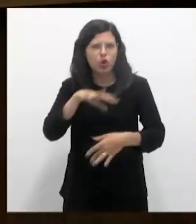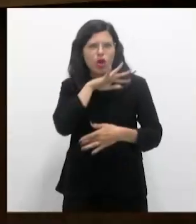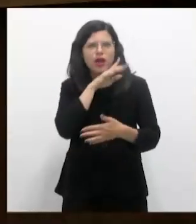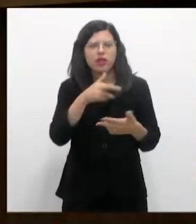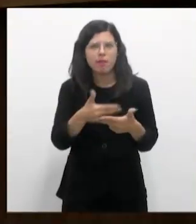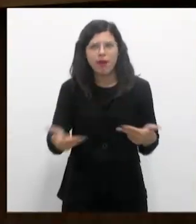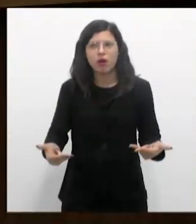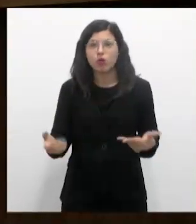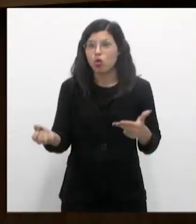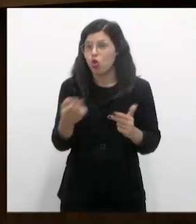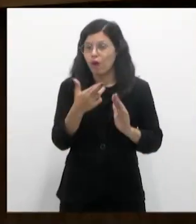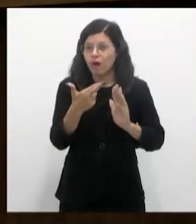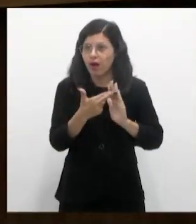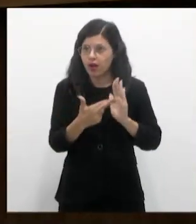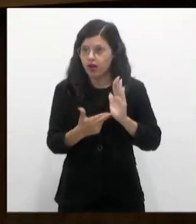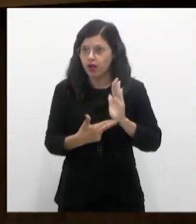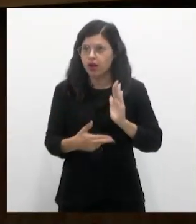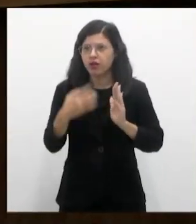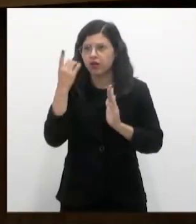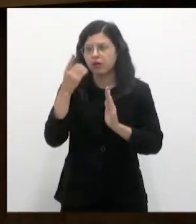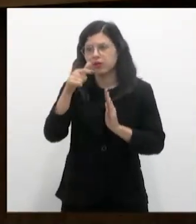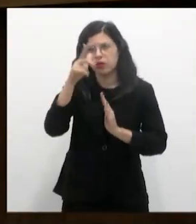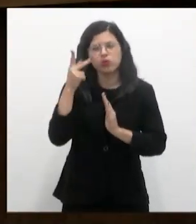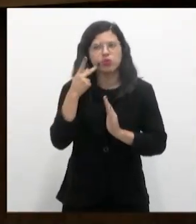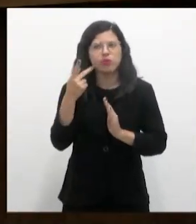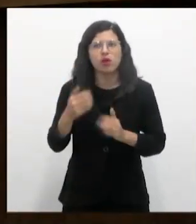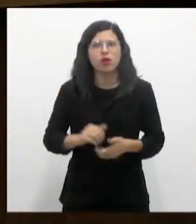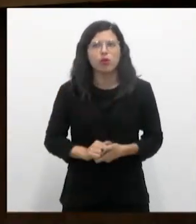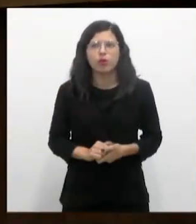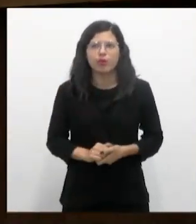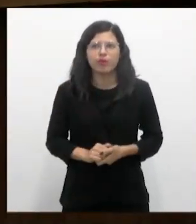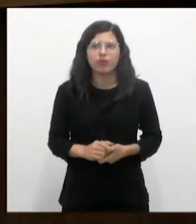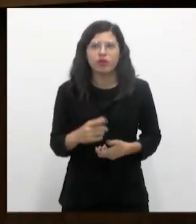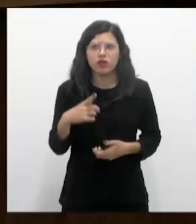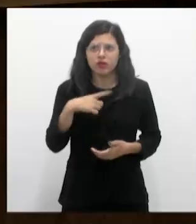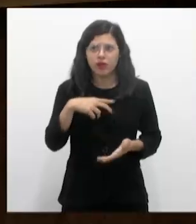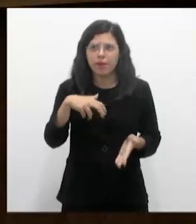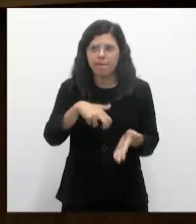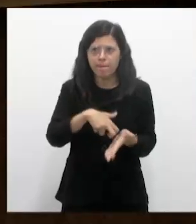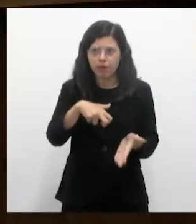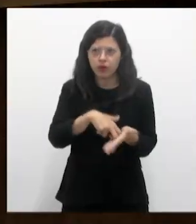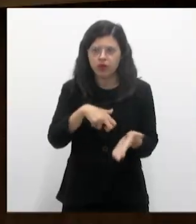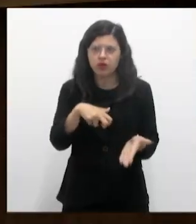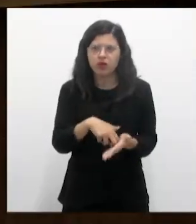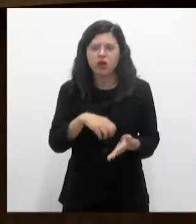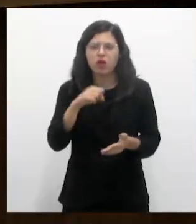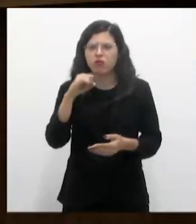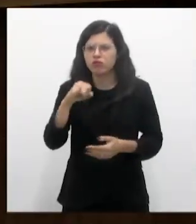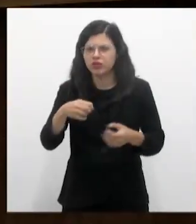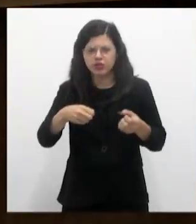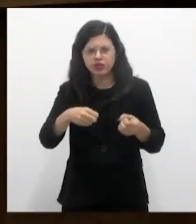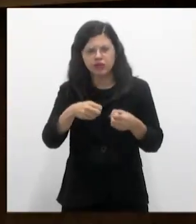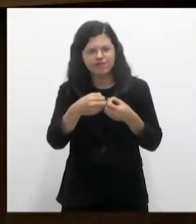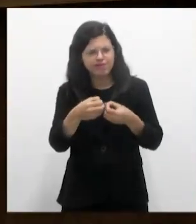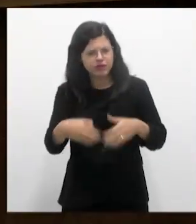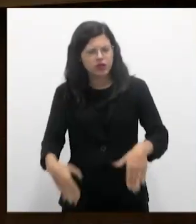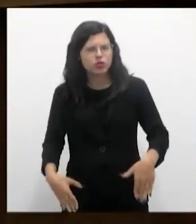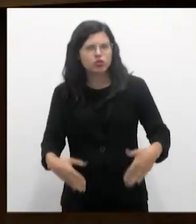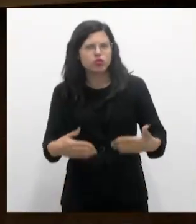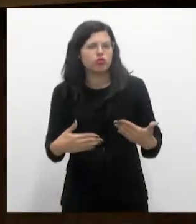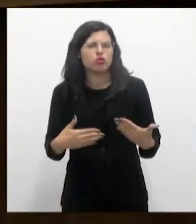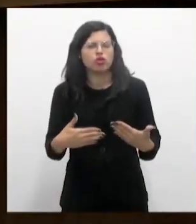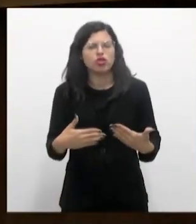nosso novo código, deputado Luiz Paulo, prevê até punição para maltratos, abandonos e